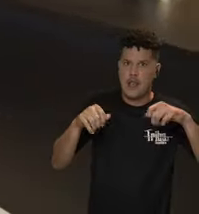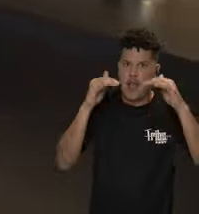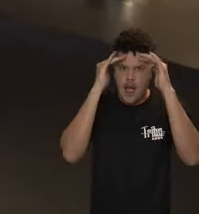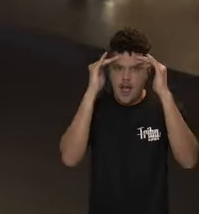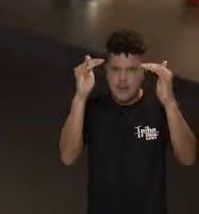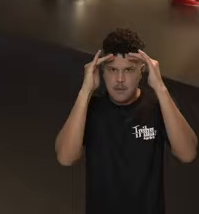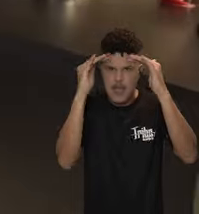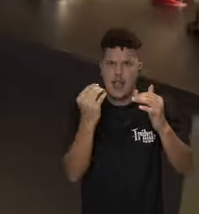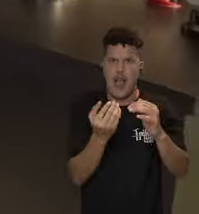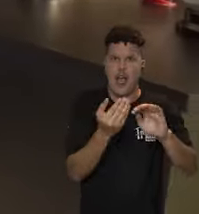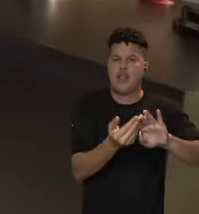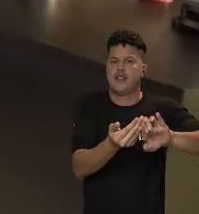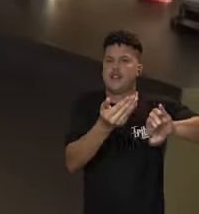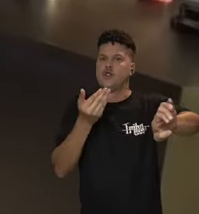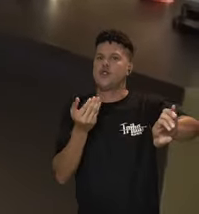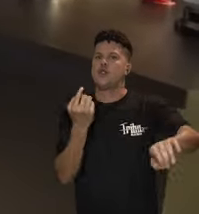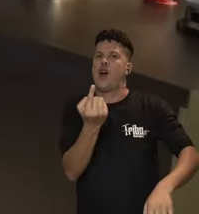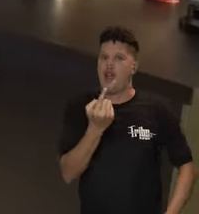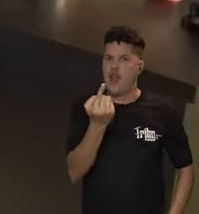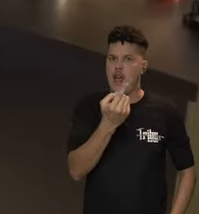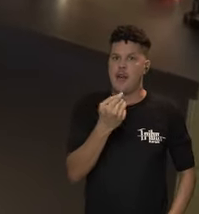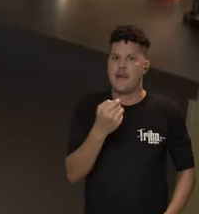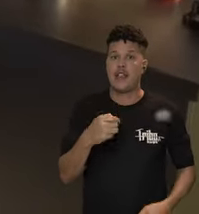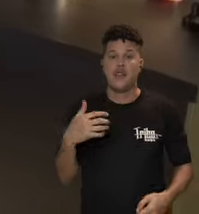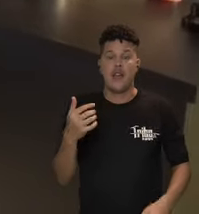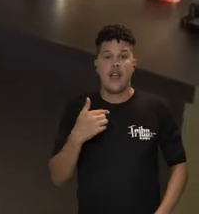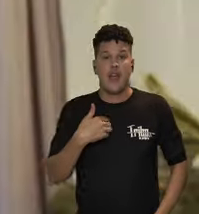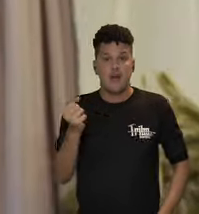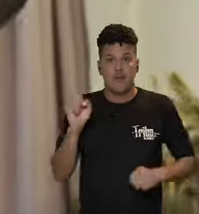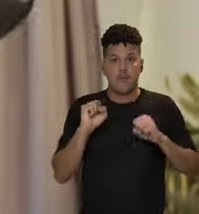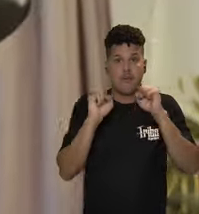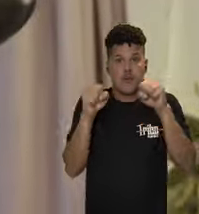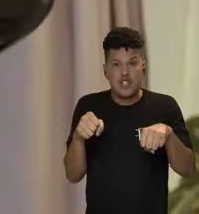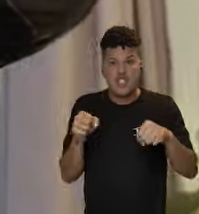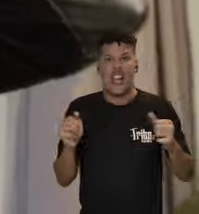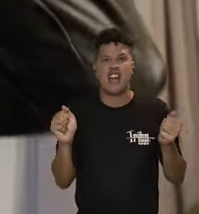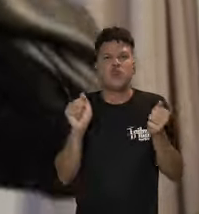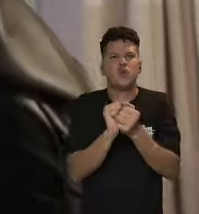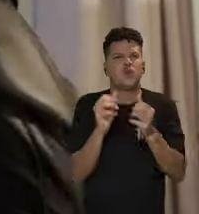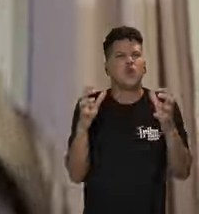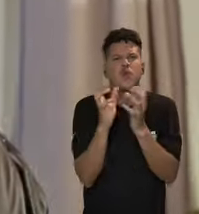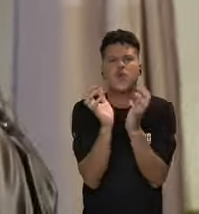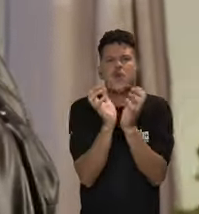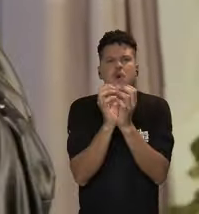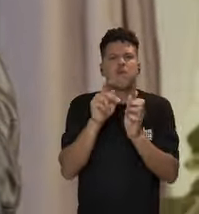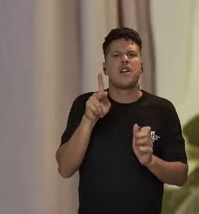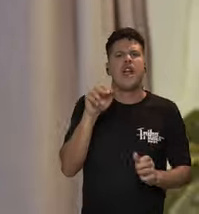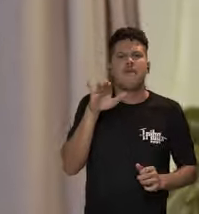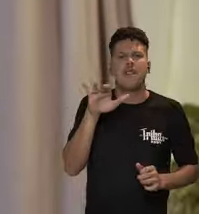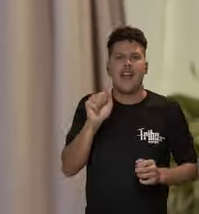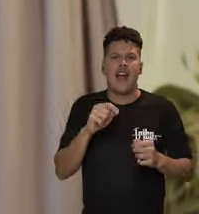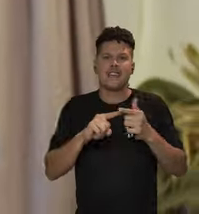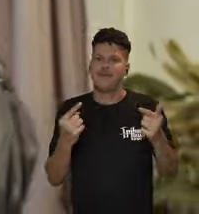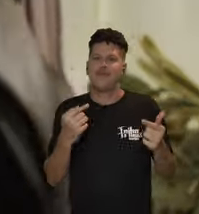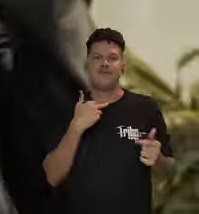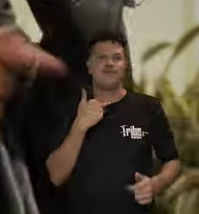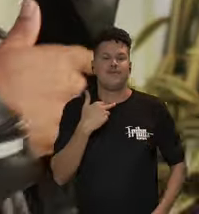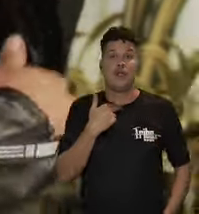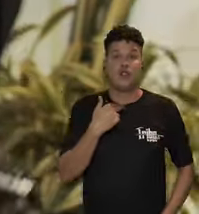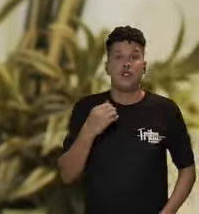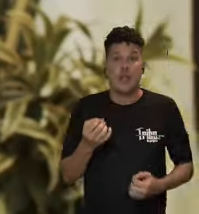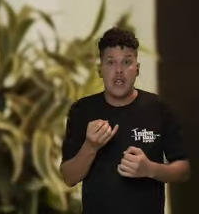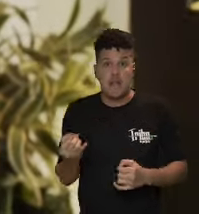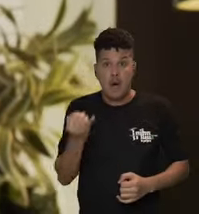mano? Respeitar aí as normas, então... A gente podia estar colocando a banca toda da Kamikaze aqui, mas é isso aí. Infelizmente. O que importa é...